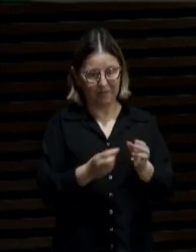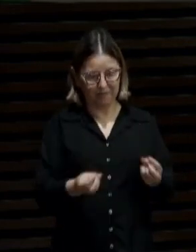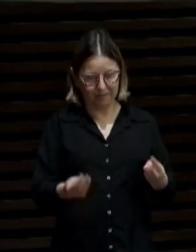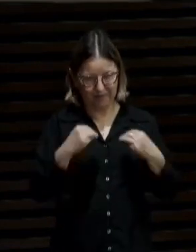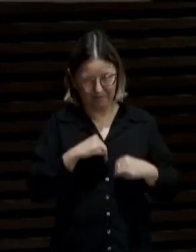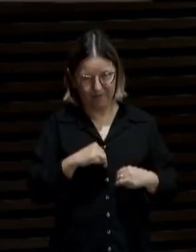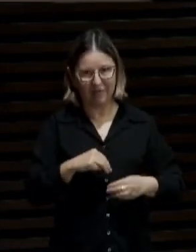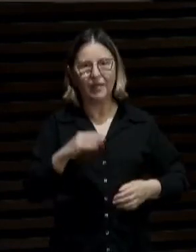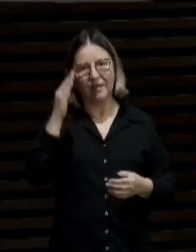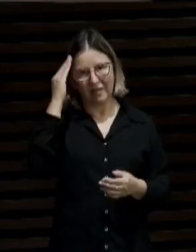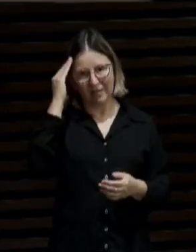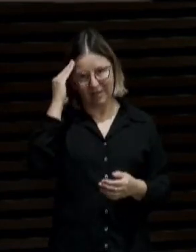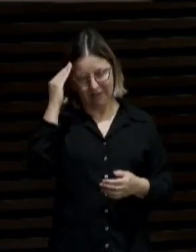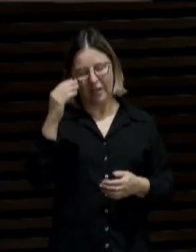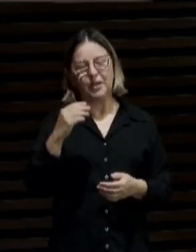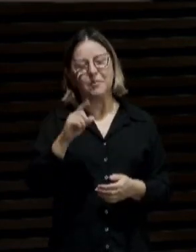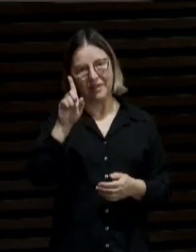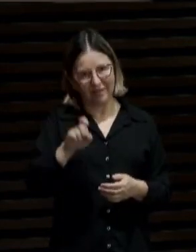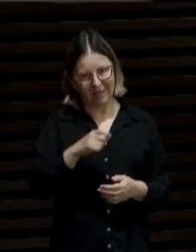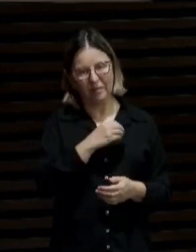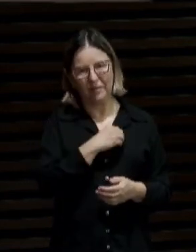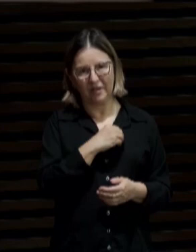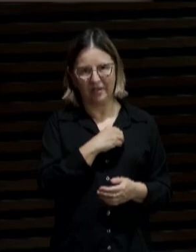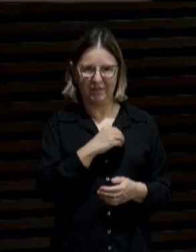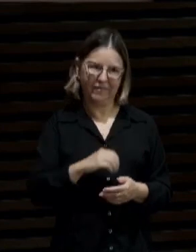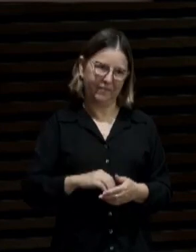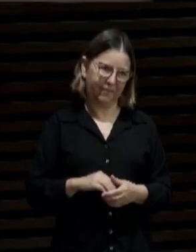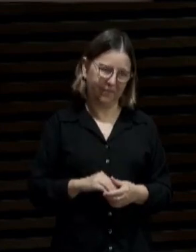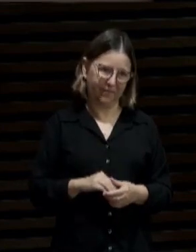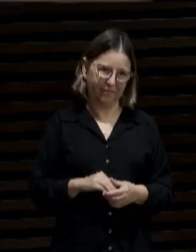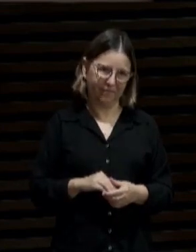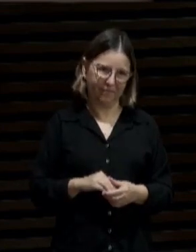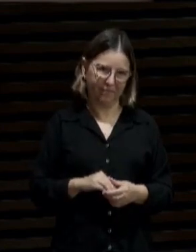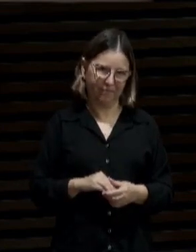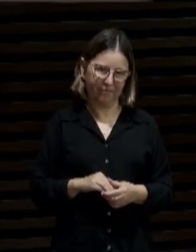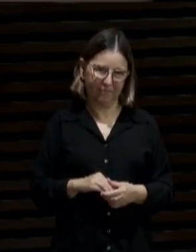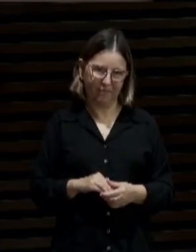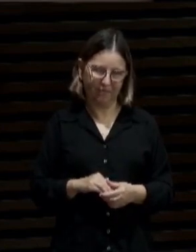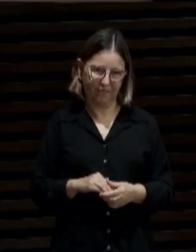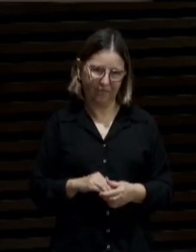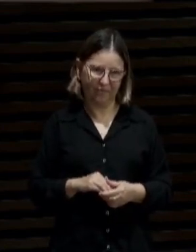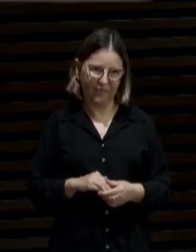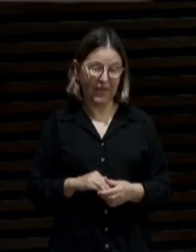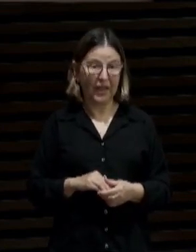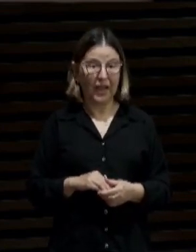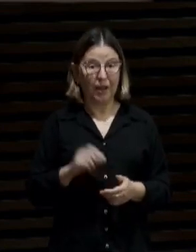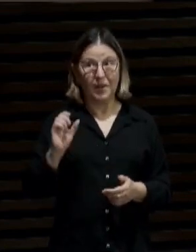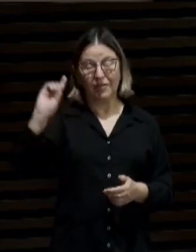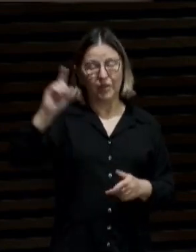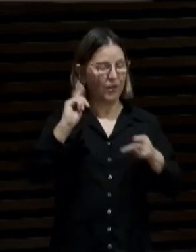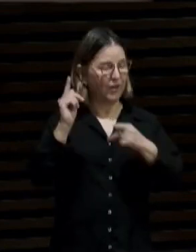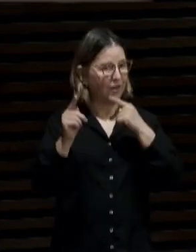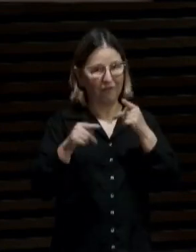de Deus eu não posso me apresentar. E ele não fala, bem-aventurado aqueles justos que cumprem a lei do Senhor, bem-aventurados aqueles que